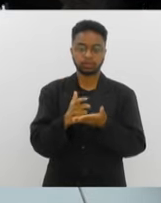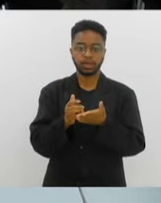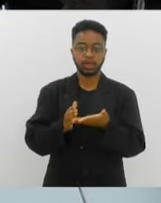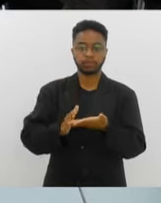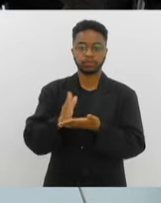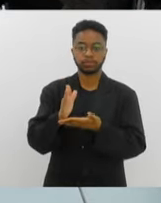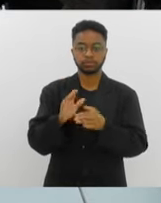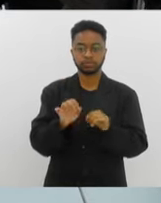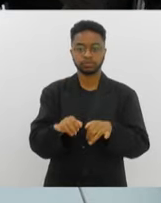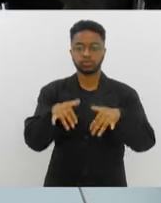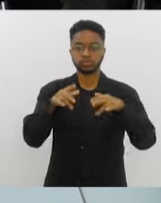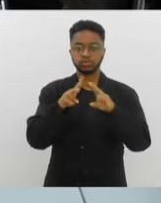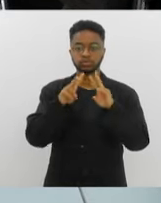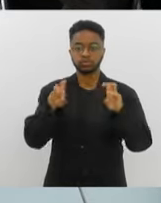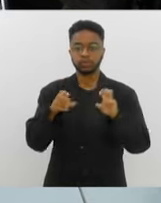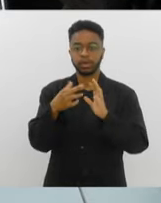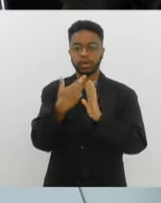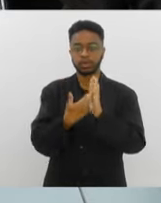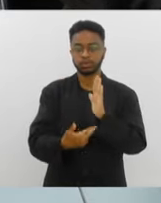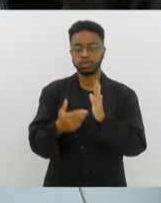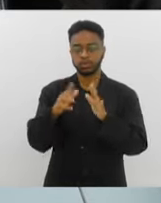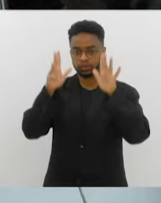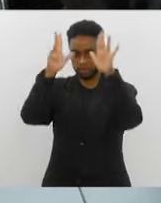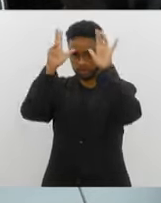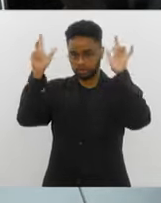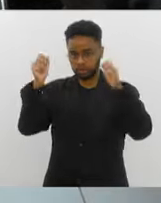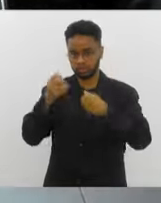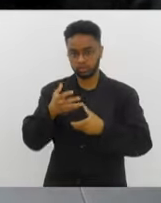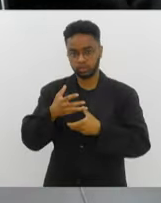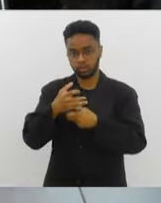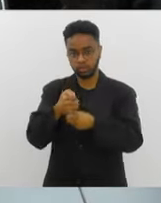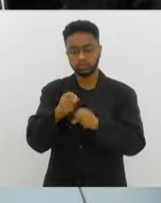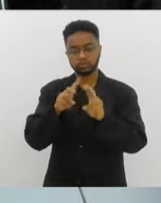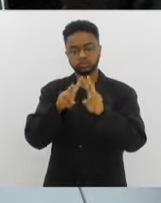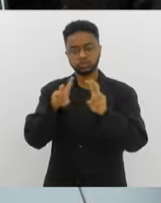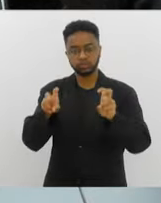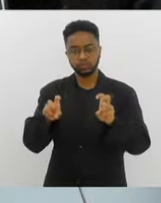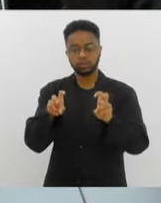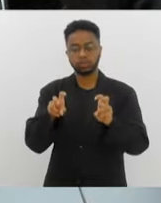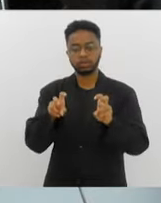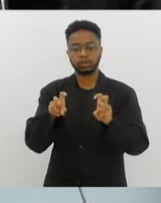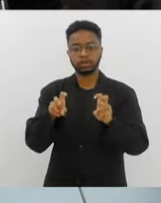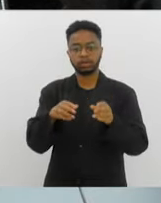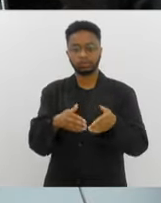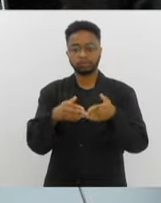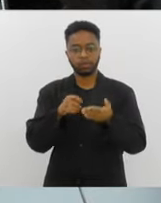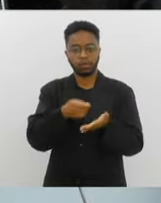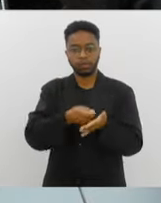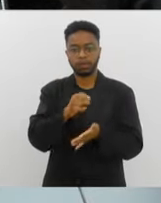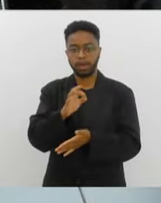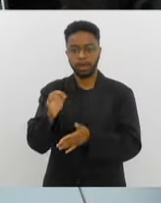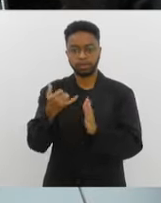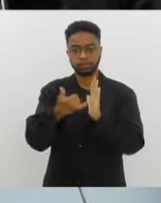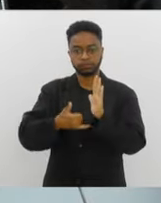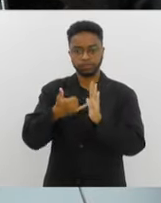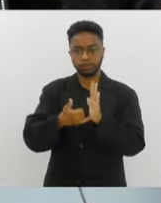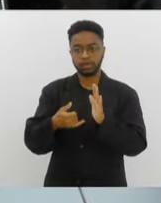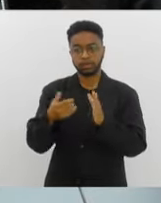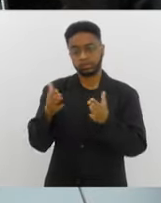sobre o relatório do Tribunal de Contas sobre benefícios fiscais, que o senhor deve conhecer, que é pau de